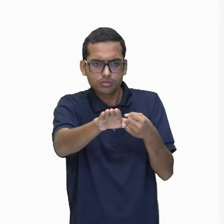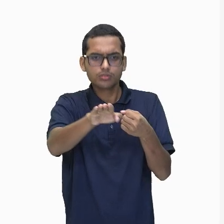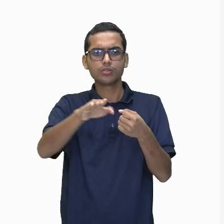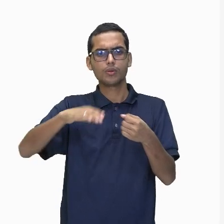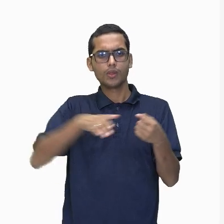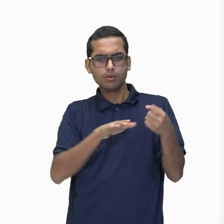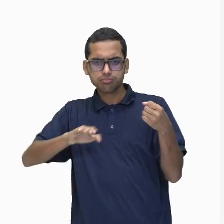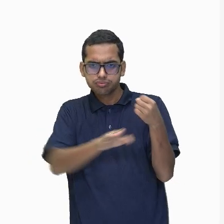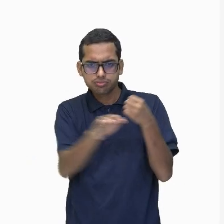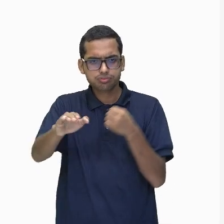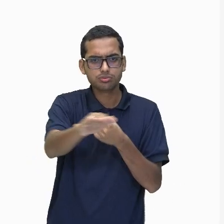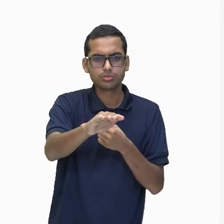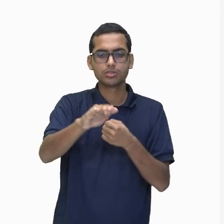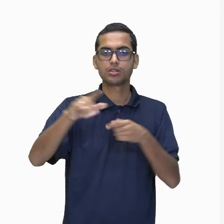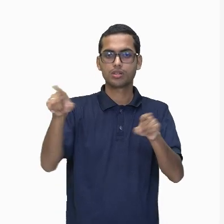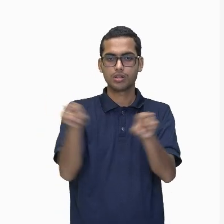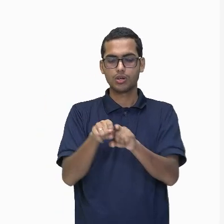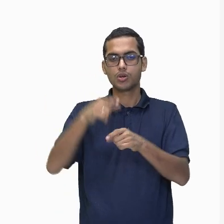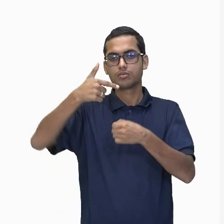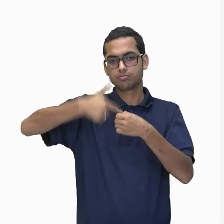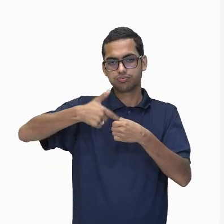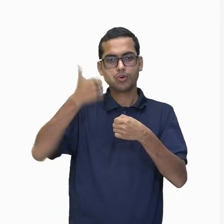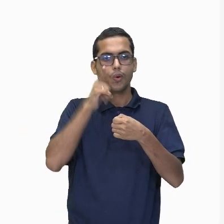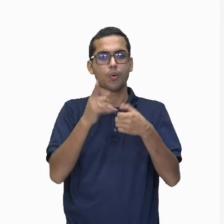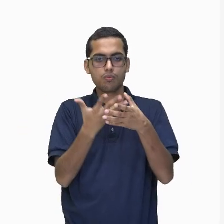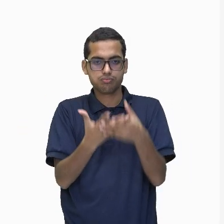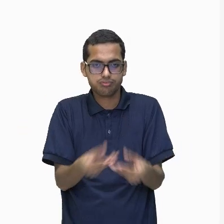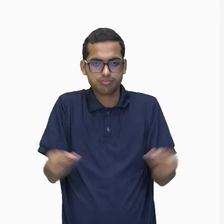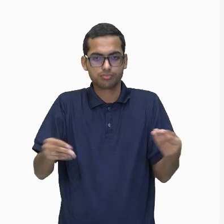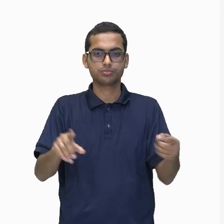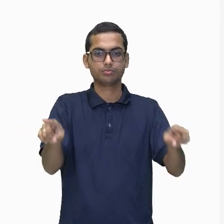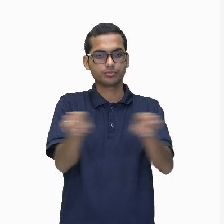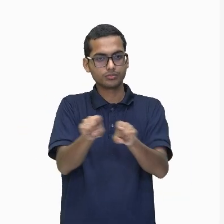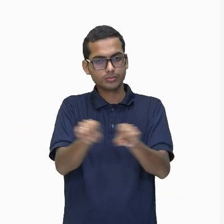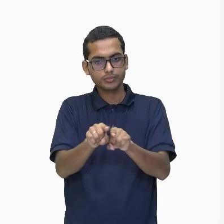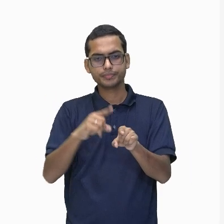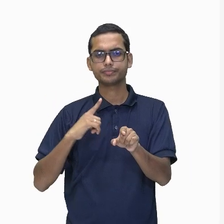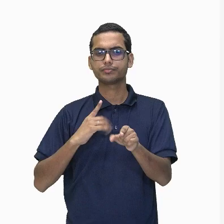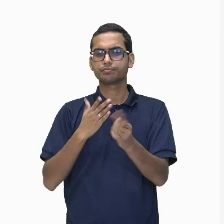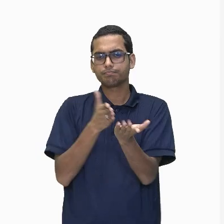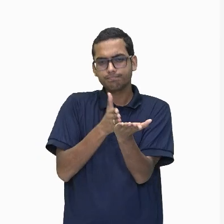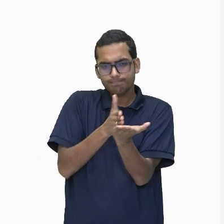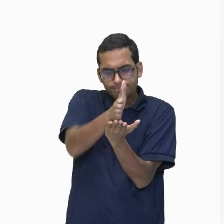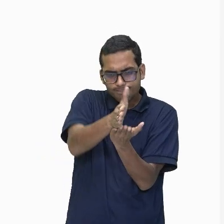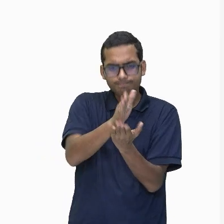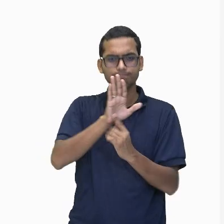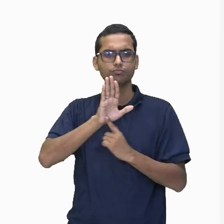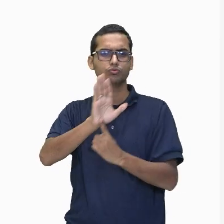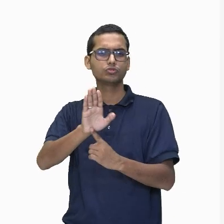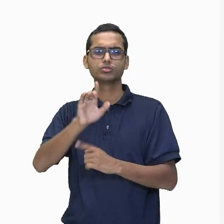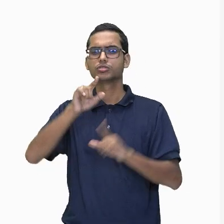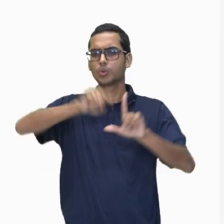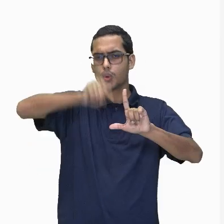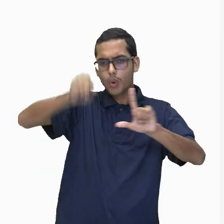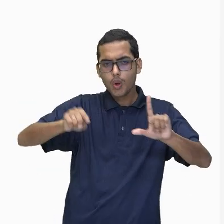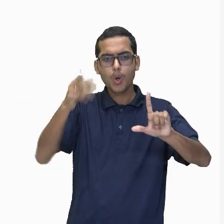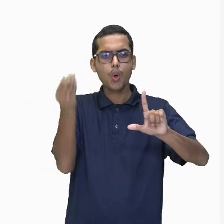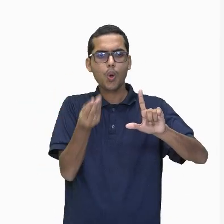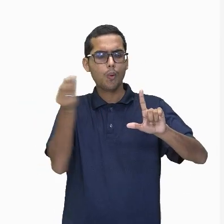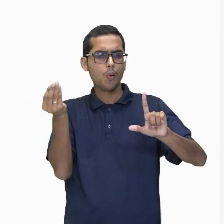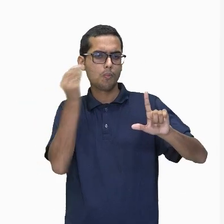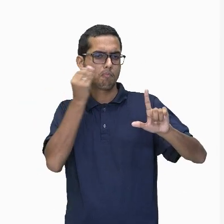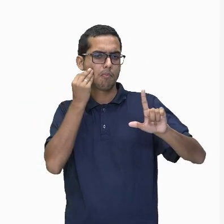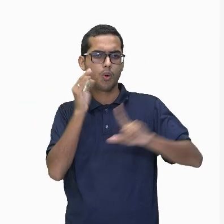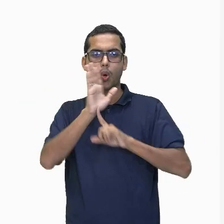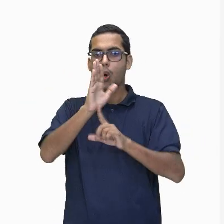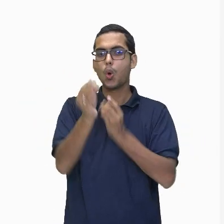que todo o combustível tenha sido consumido. O segmento de reta no gráfico mostra o resultado desse teste, no